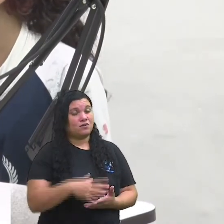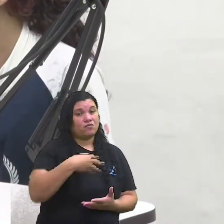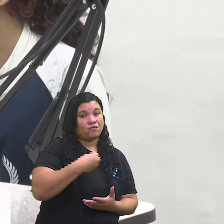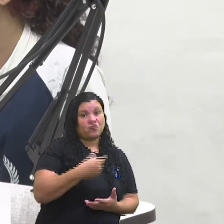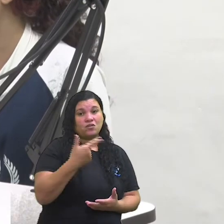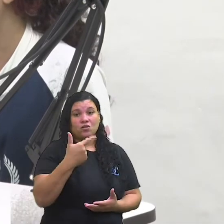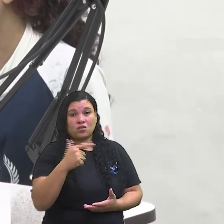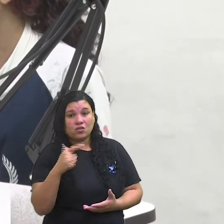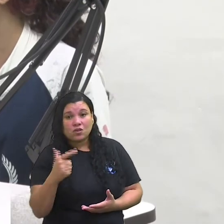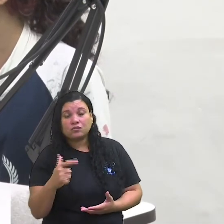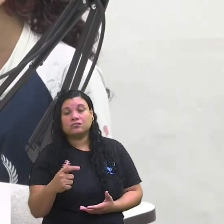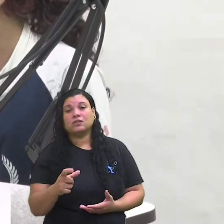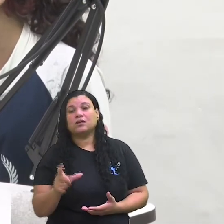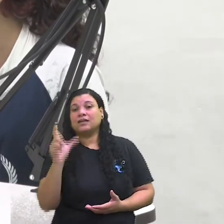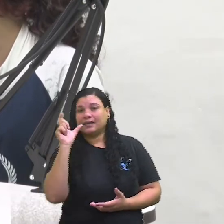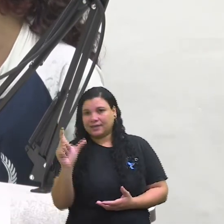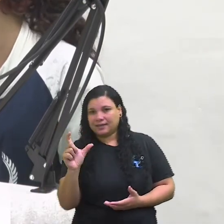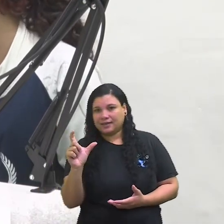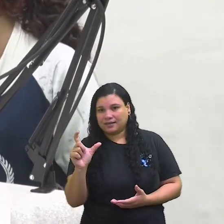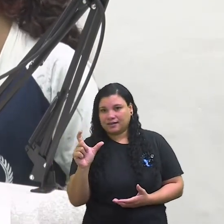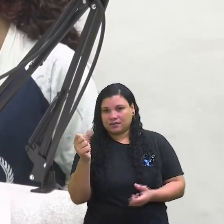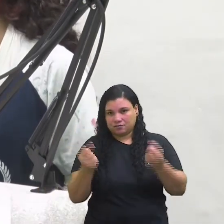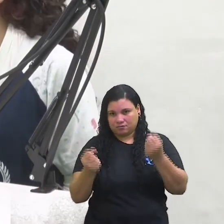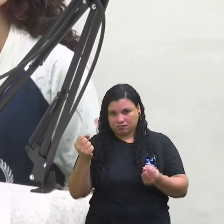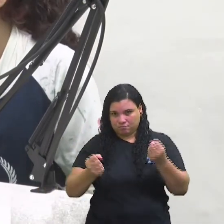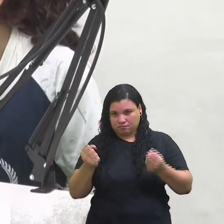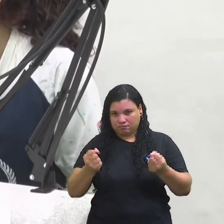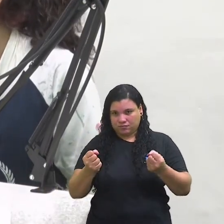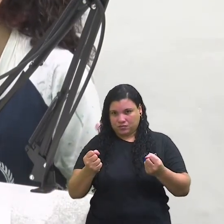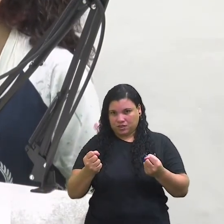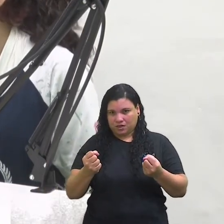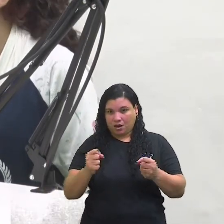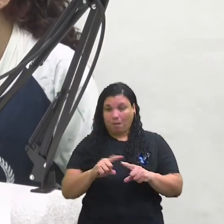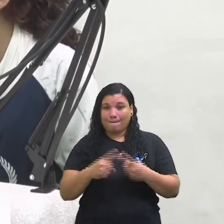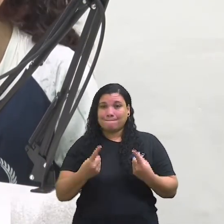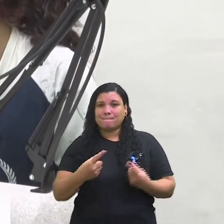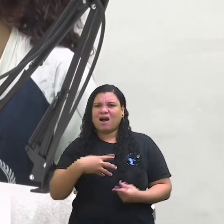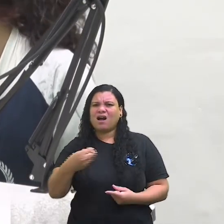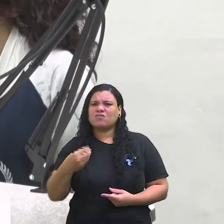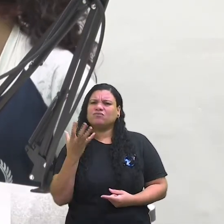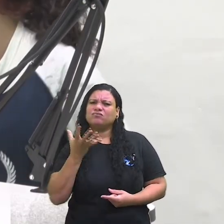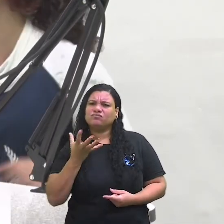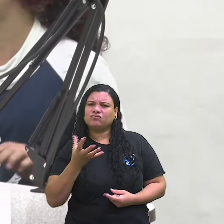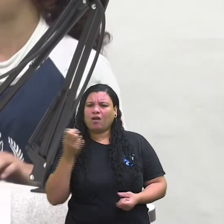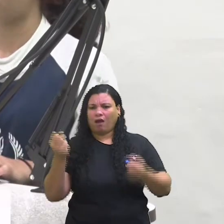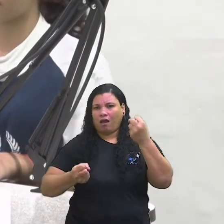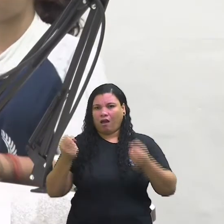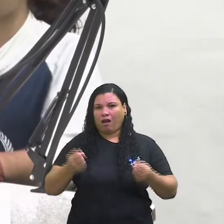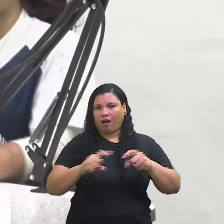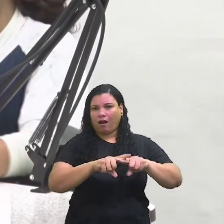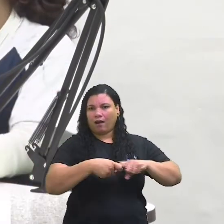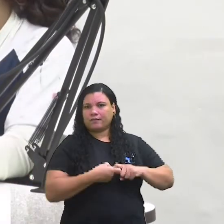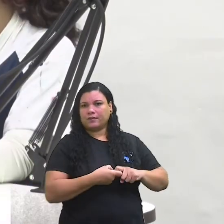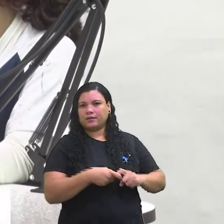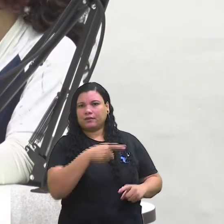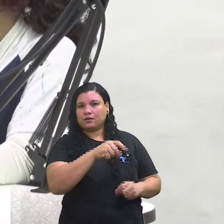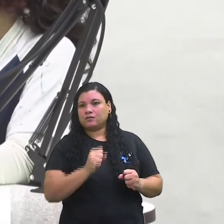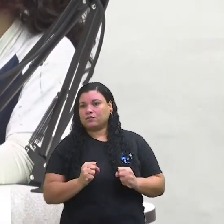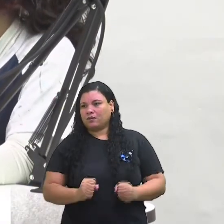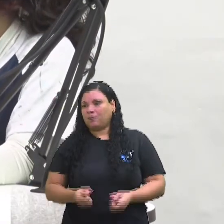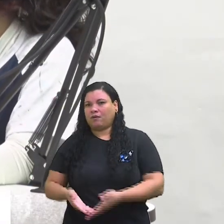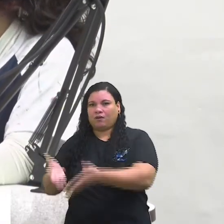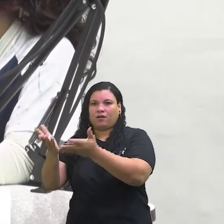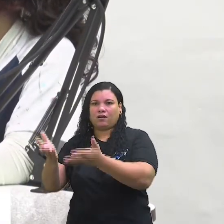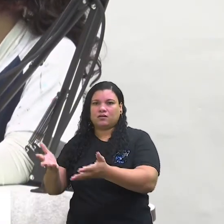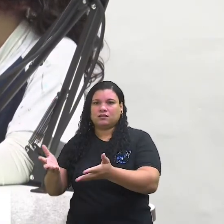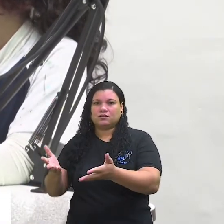e também poderia até perder um filho, que não é substituível, como um carro, exatamente, como uma moto. Exatamente. Correto. A geração